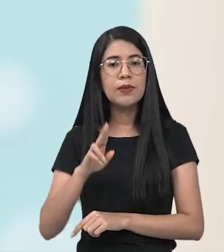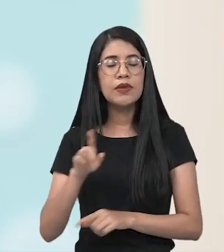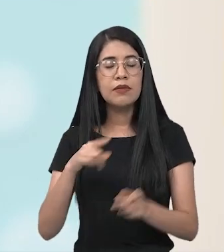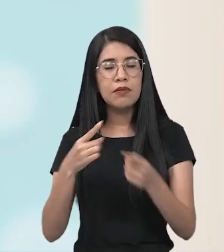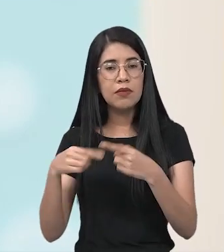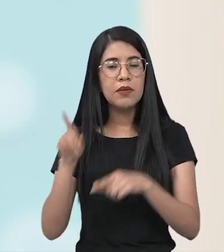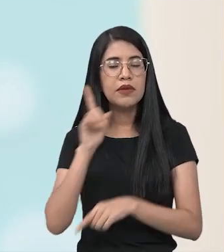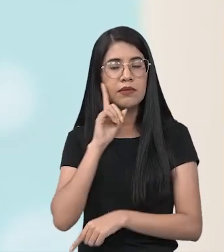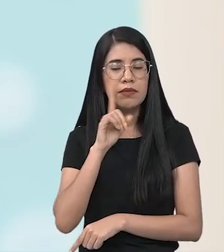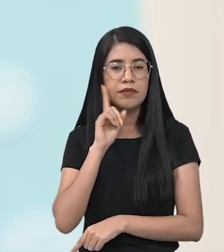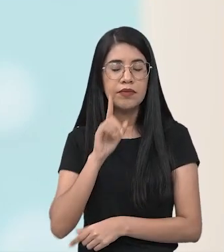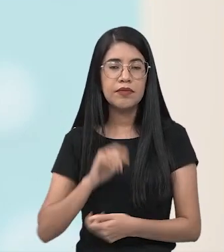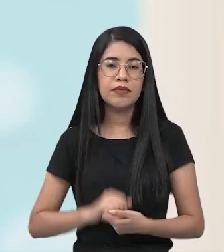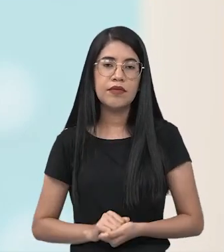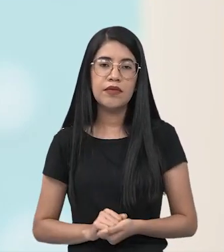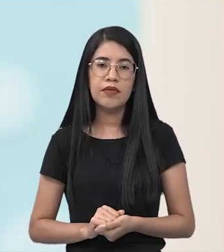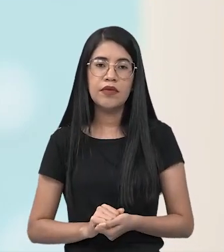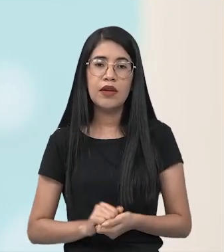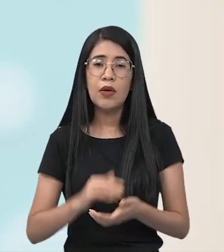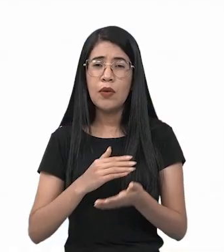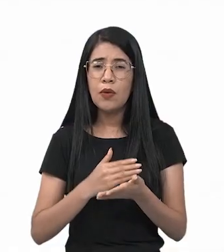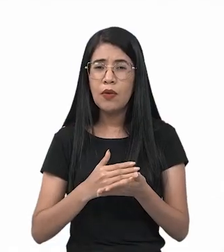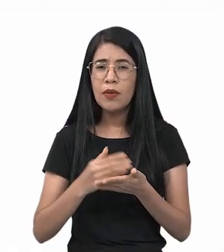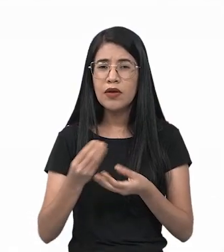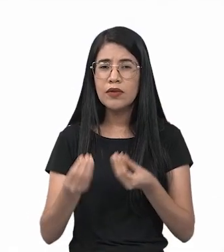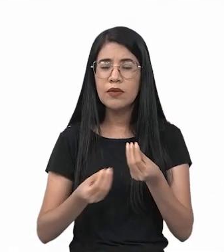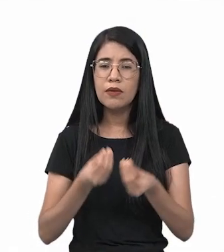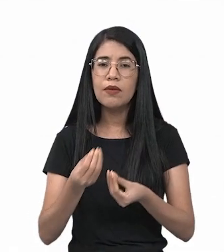americana. Os primeiros a ter contato com